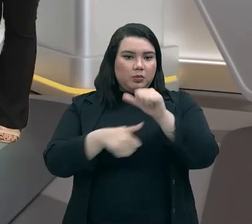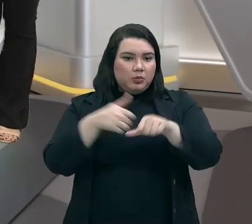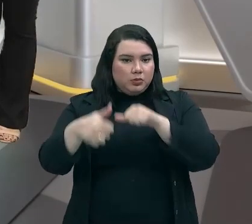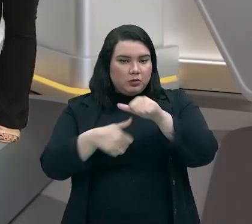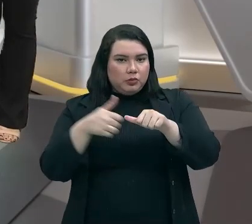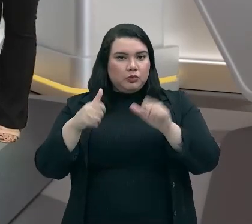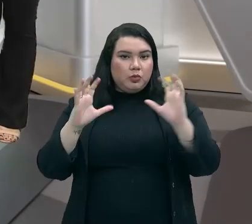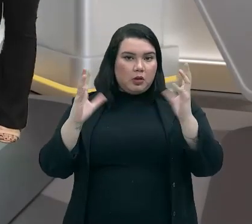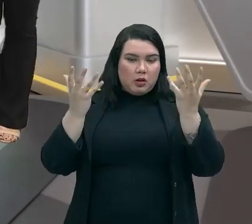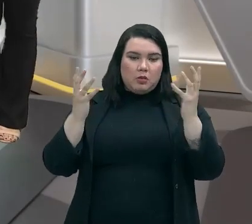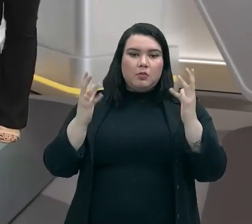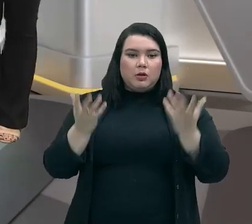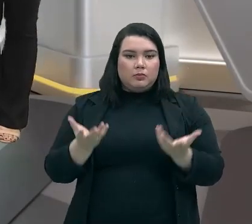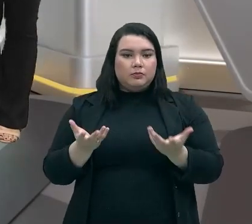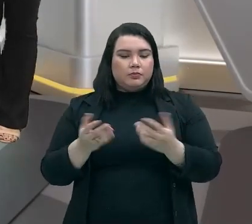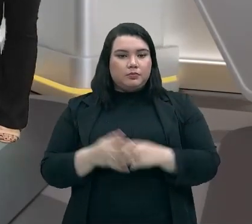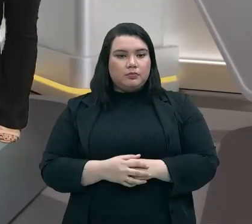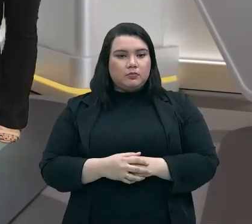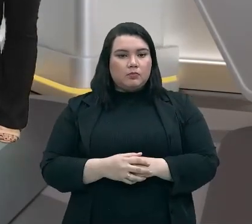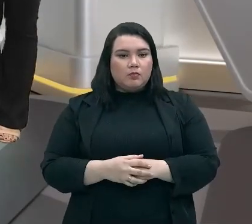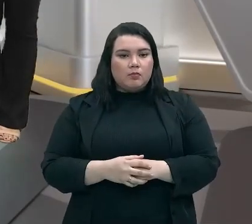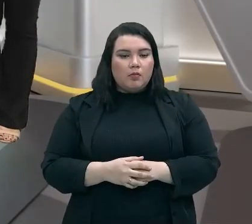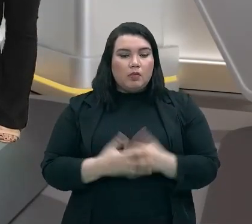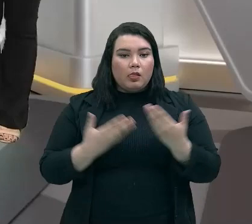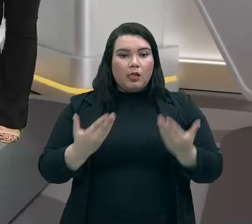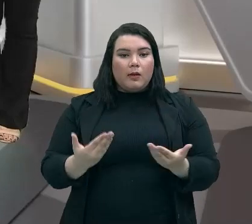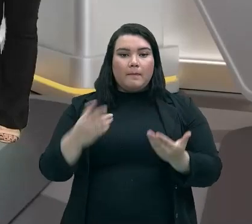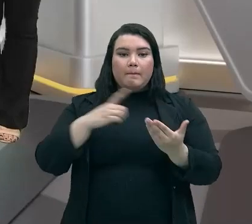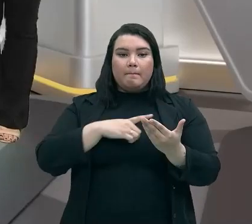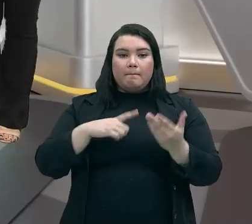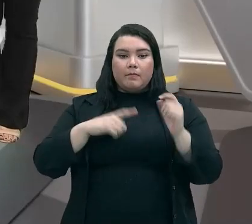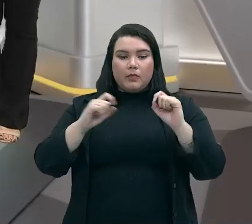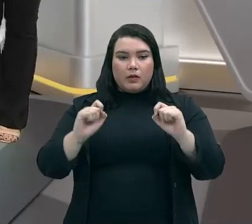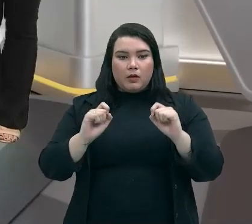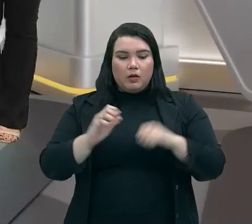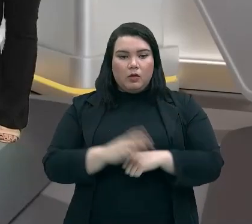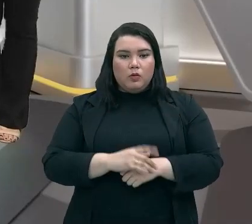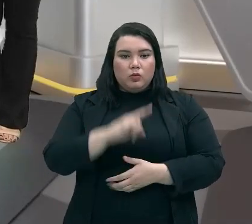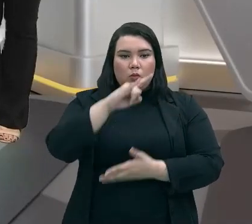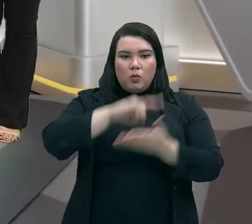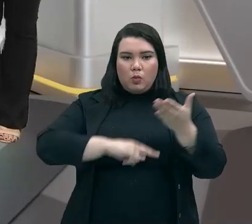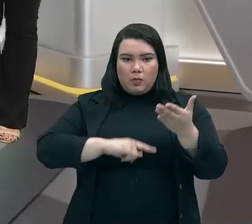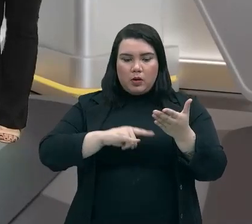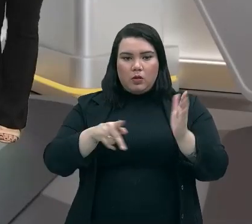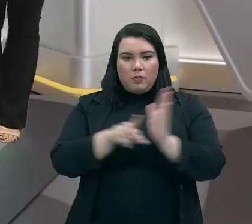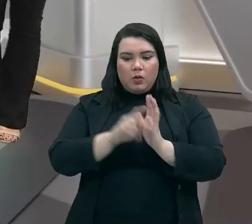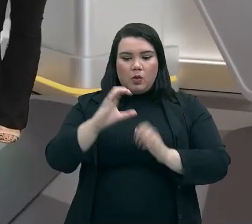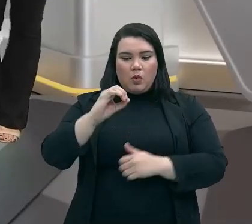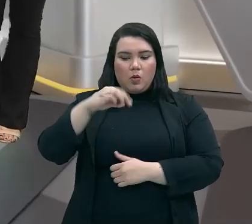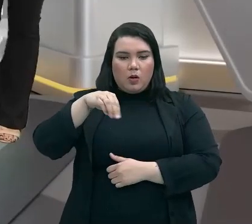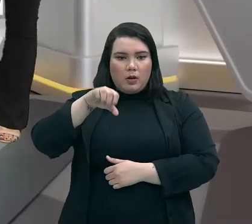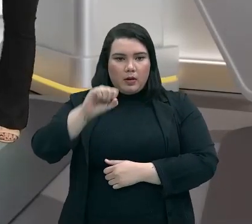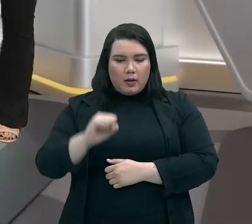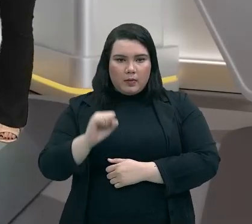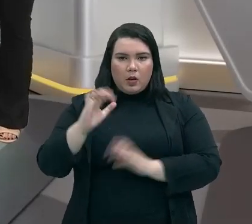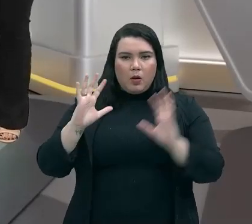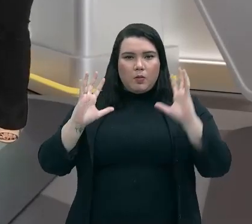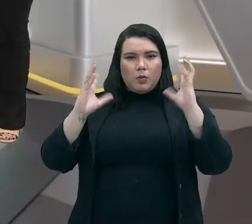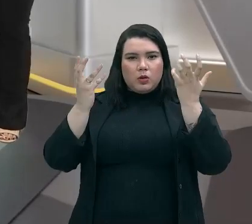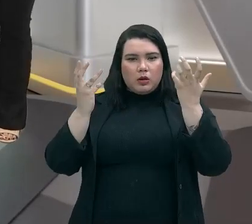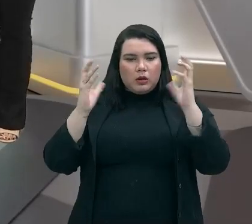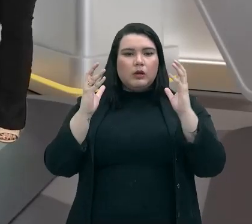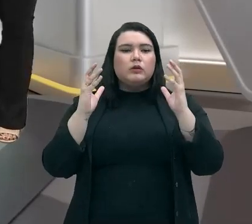mudanças climáticas. Então, no documento Mudança Climática e Saúde Humana, da OMS, né, eles